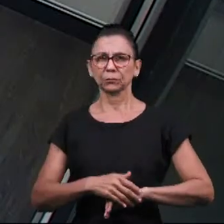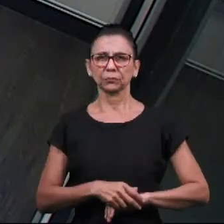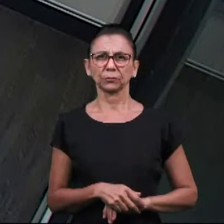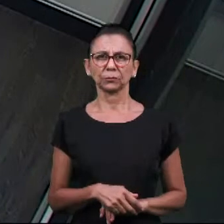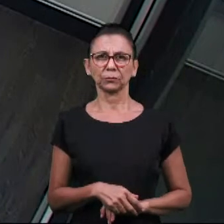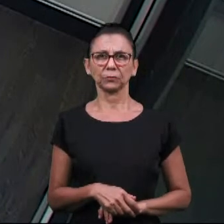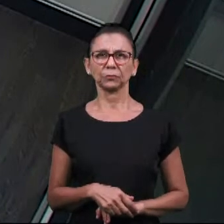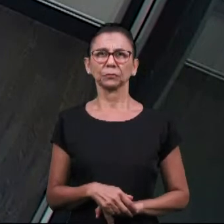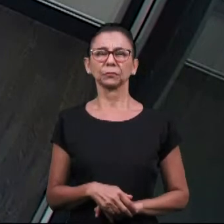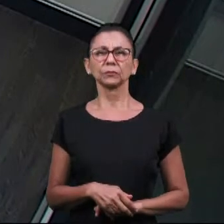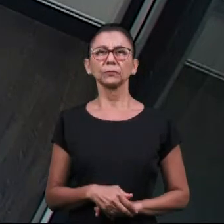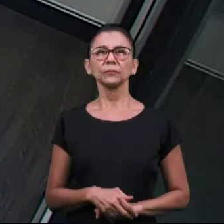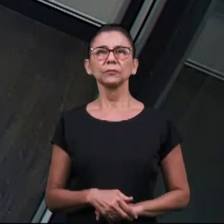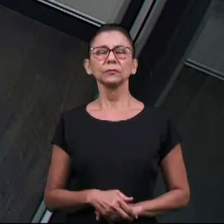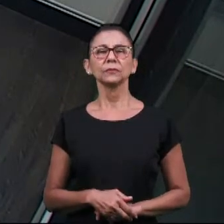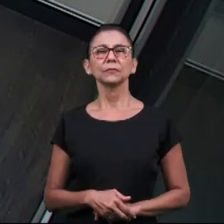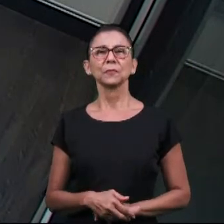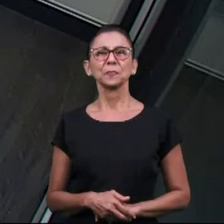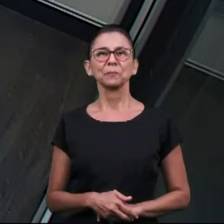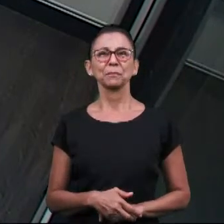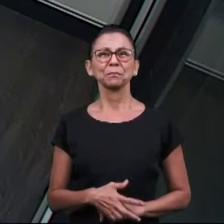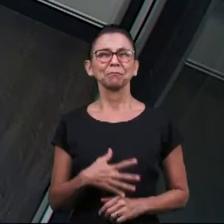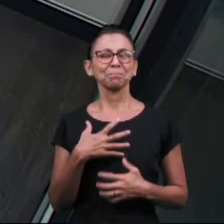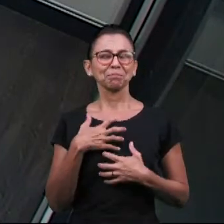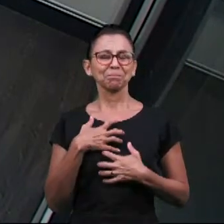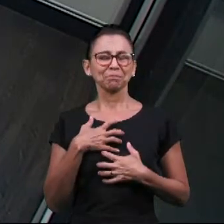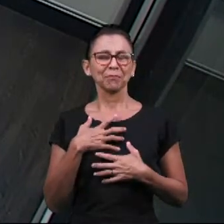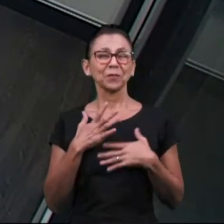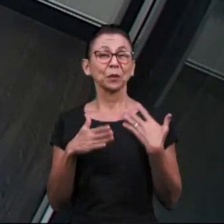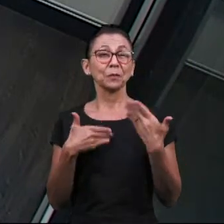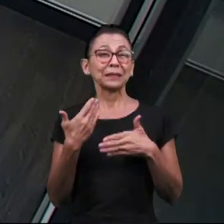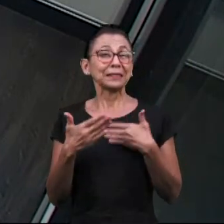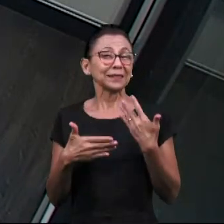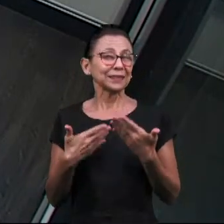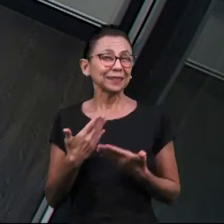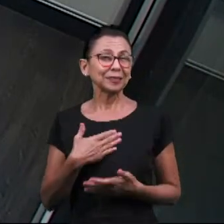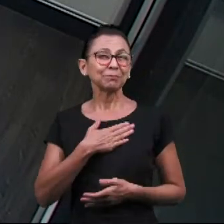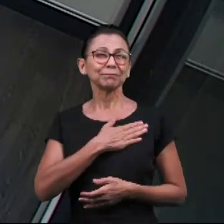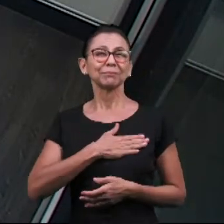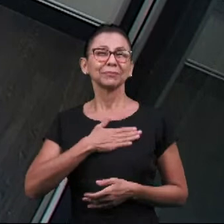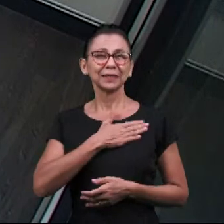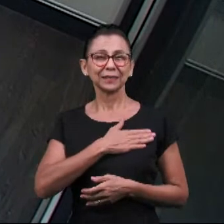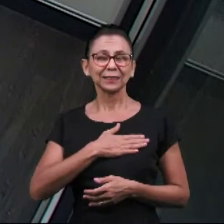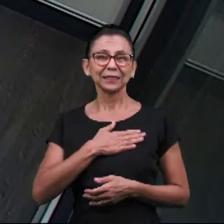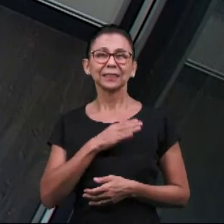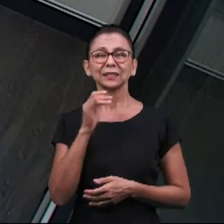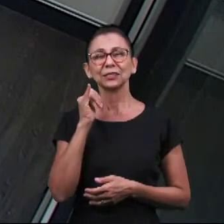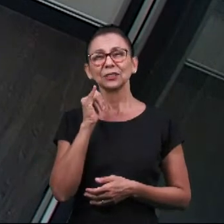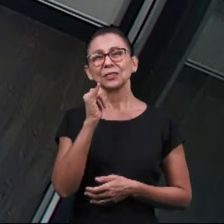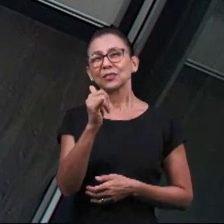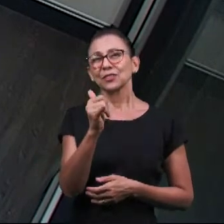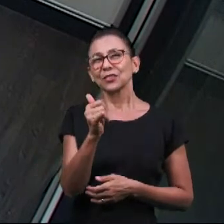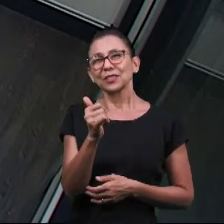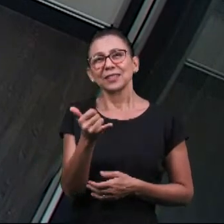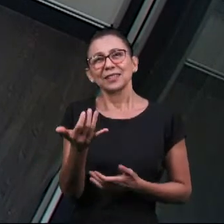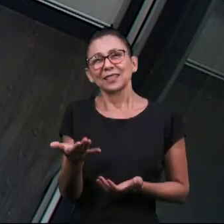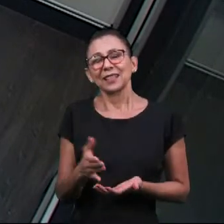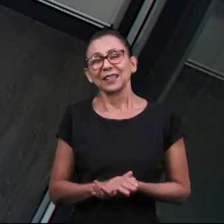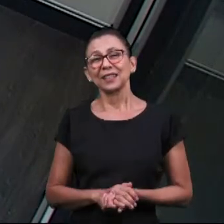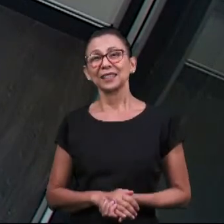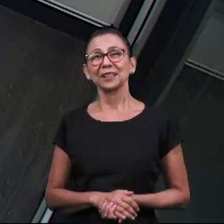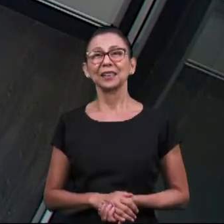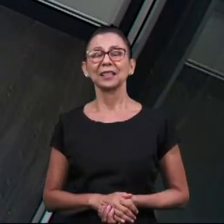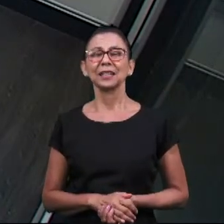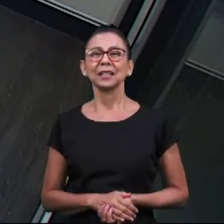Eu tenho assim uma alegria muito grande, não é, de dizer, como não tenho que esconder a minha idade. Eu